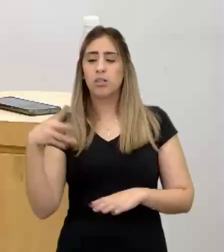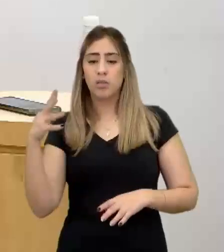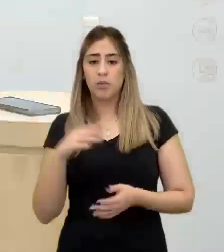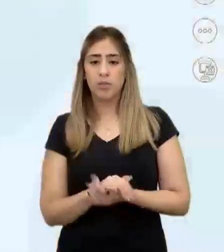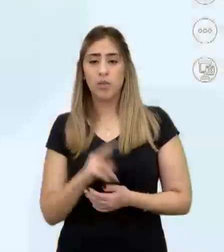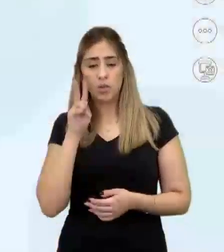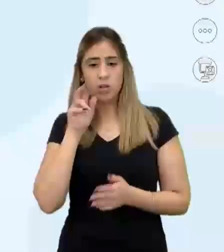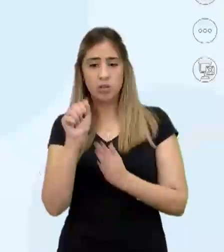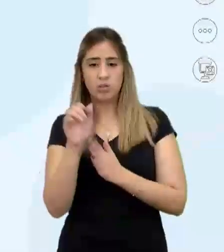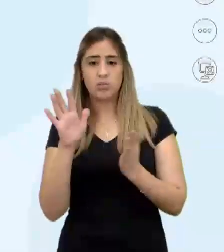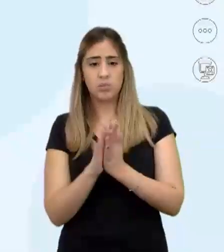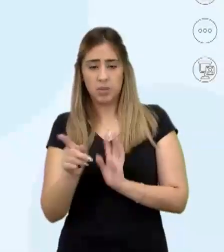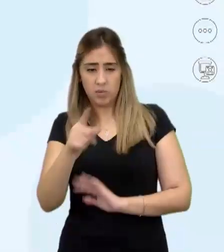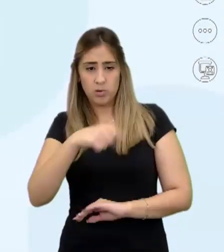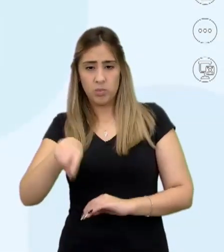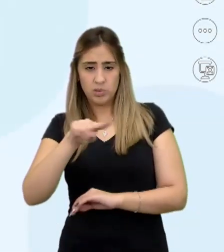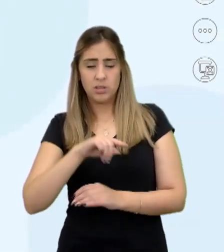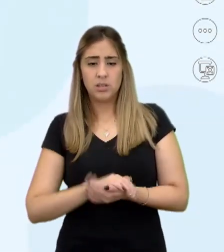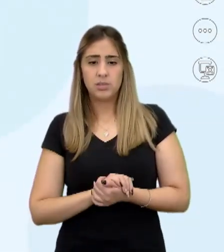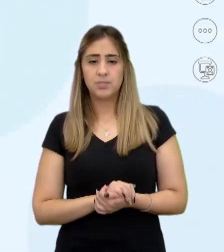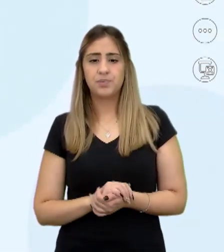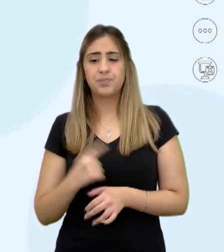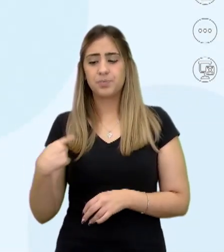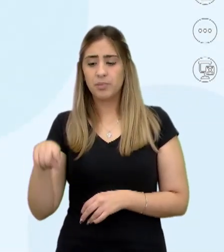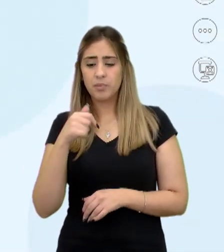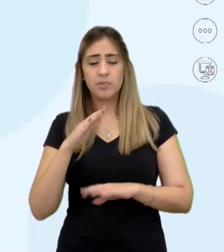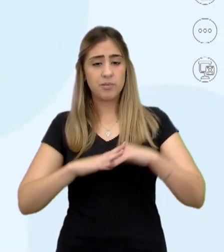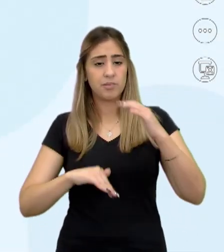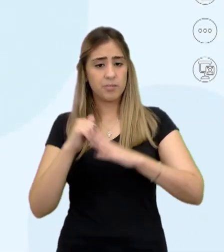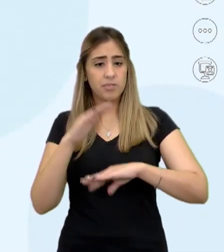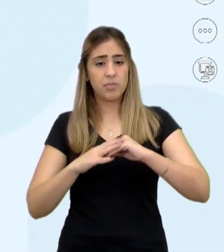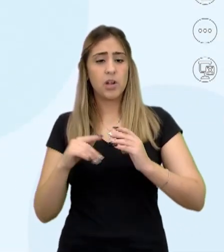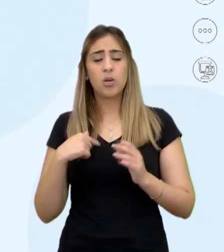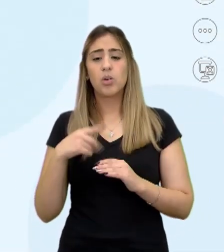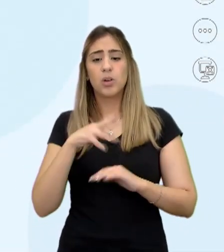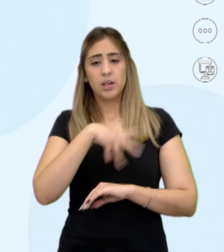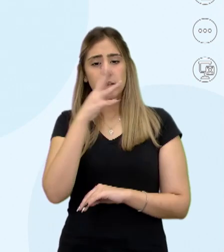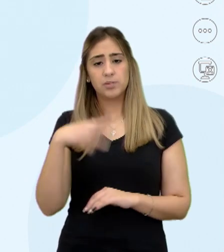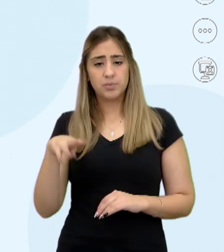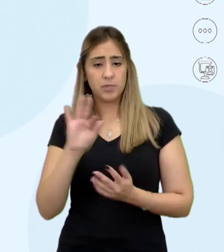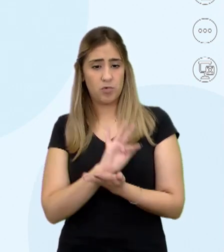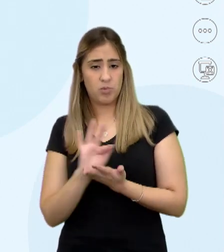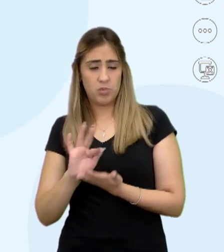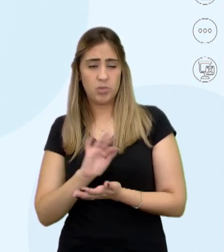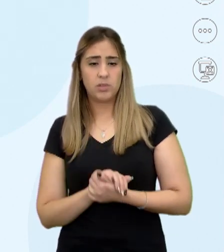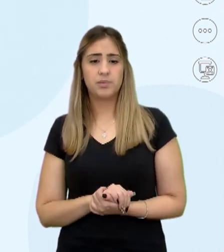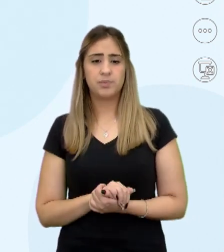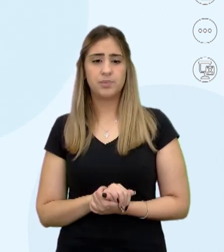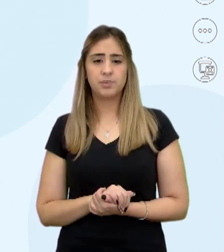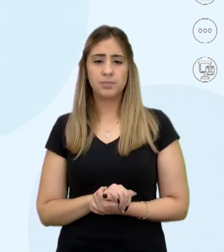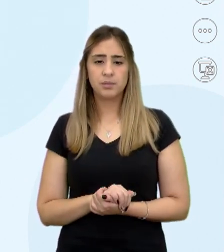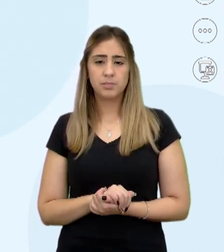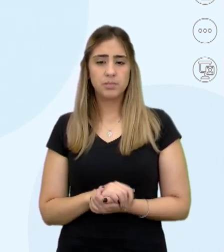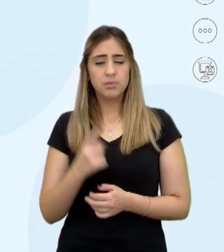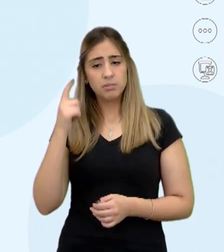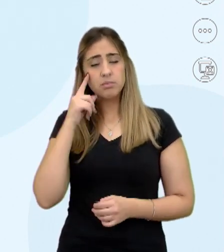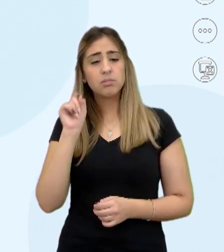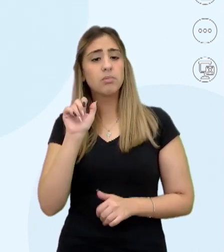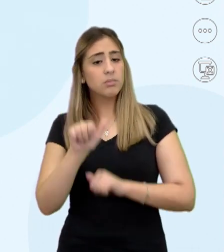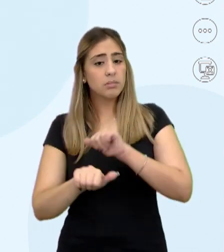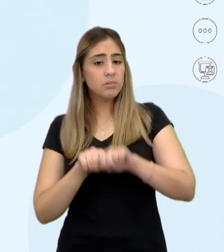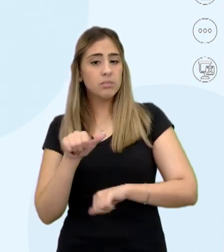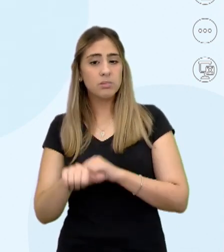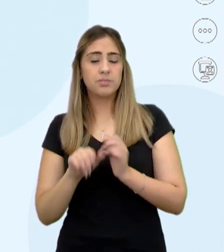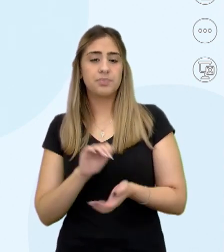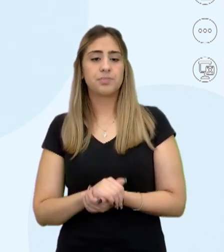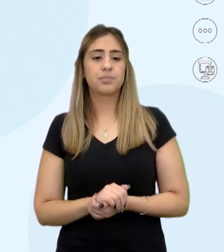olha a atividade. Pode colocar para eles. A gente tem que construir os gráficos das funções a seguir, tá? E pensar no que mudou.